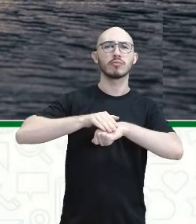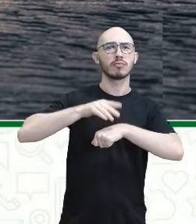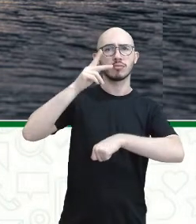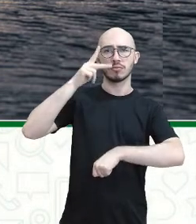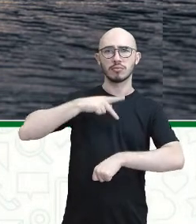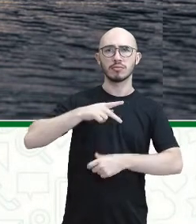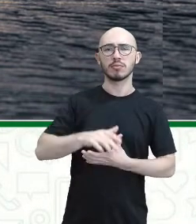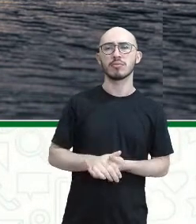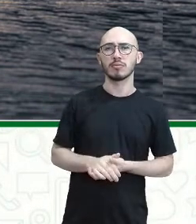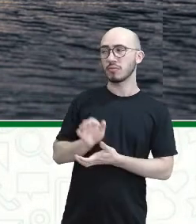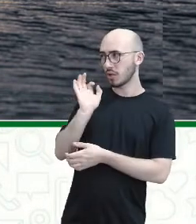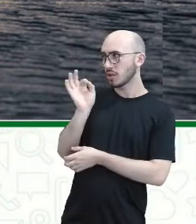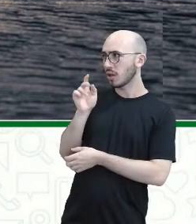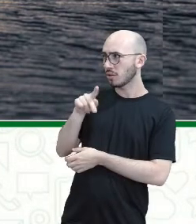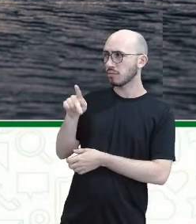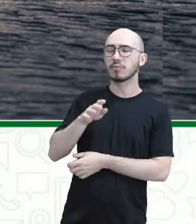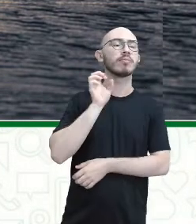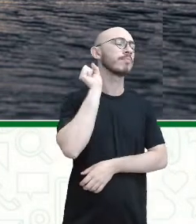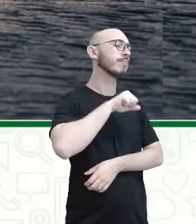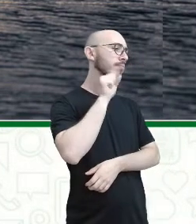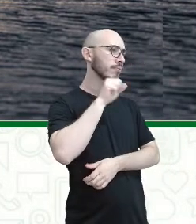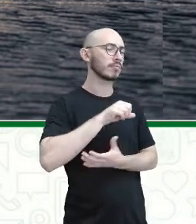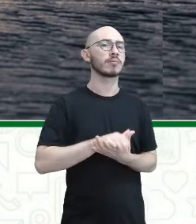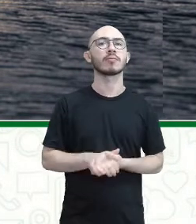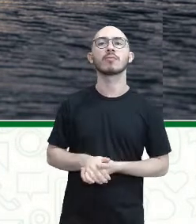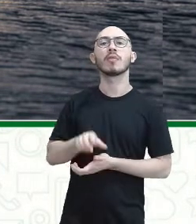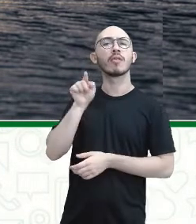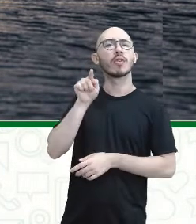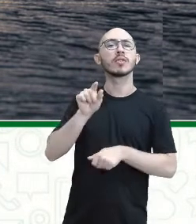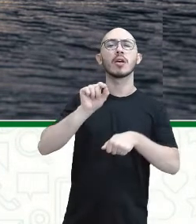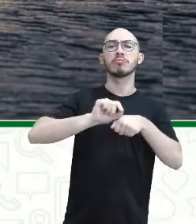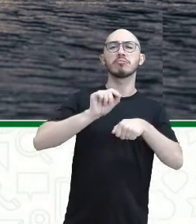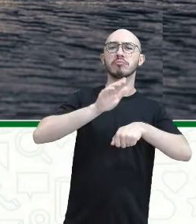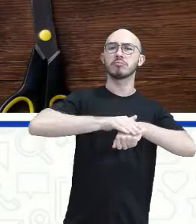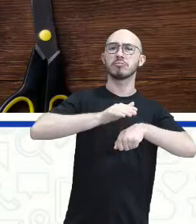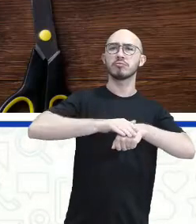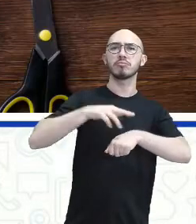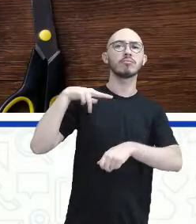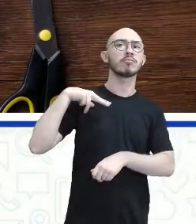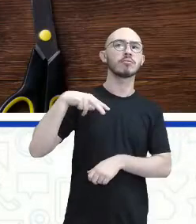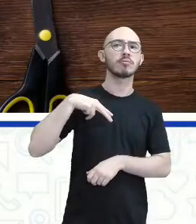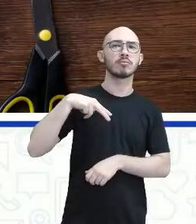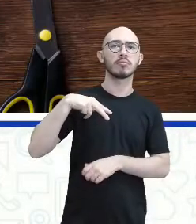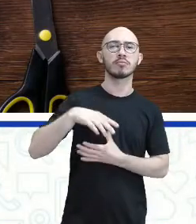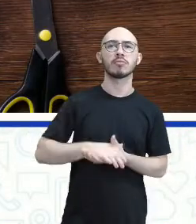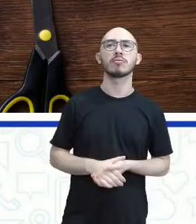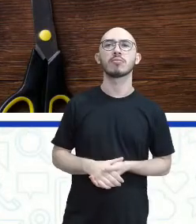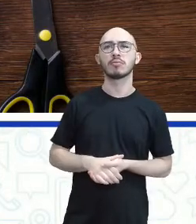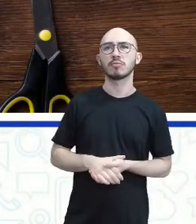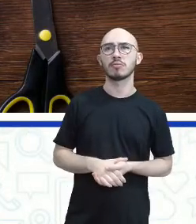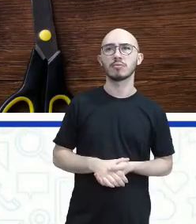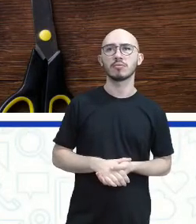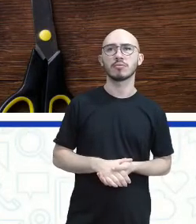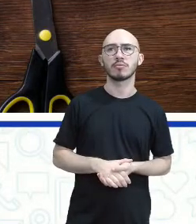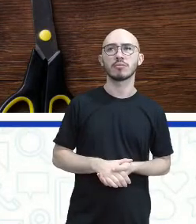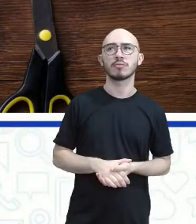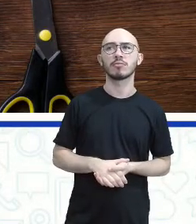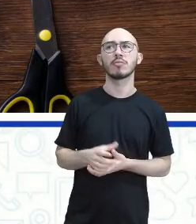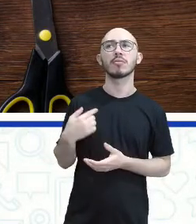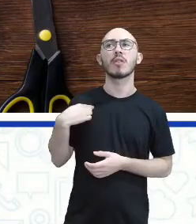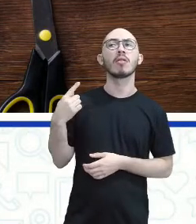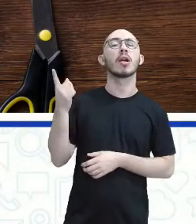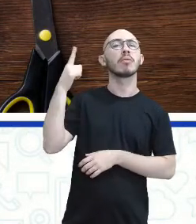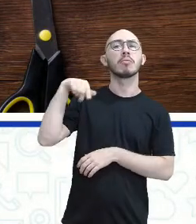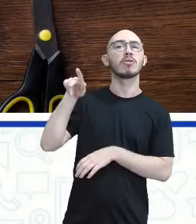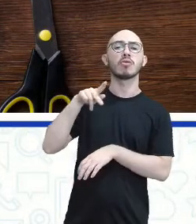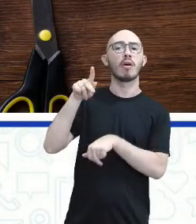mesmo. Correto, professor? Isso. Faça você mesmo. Então, perceba. Os americanos e o pessoal